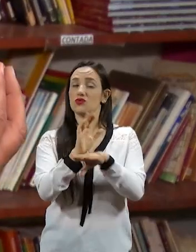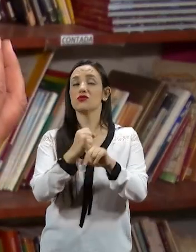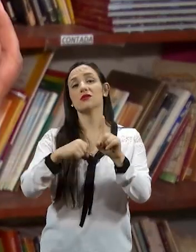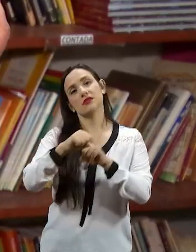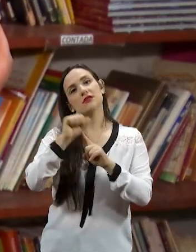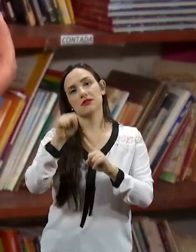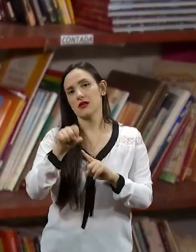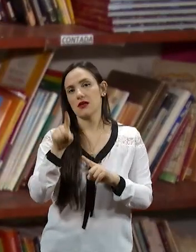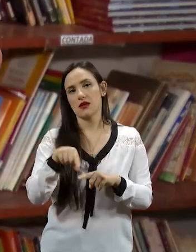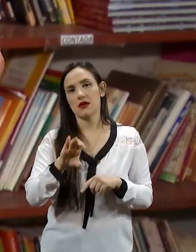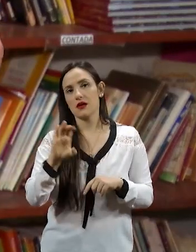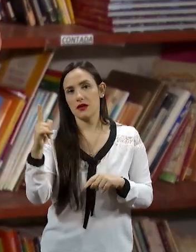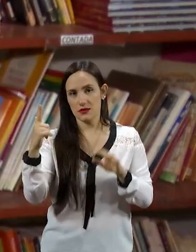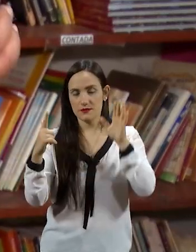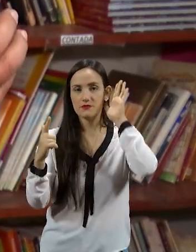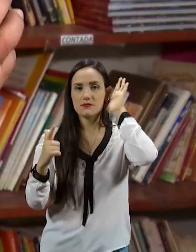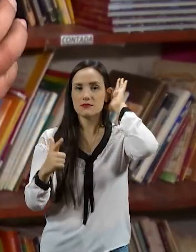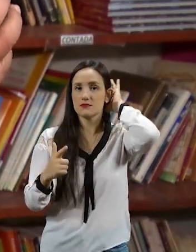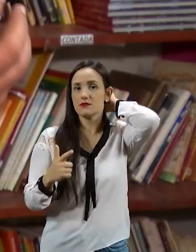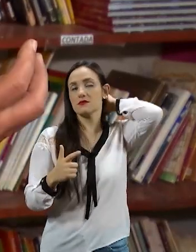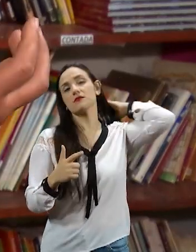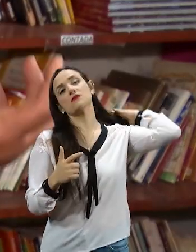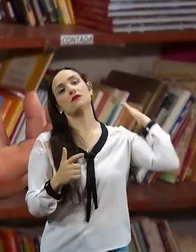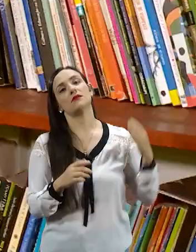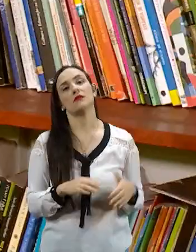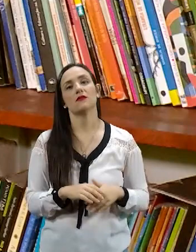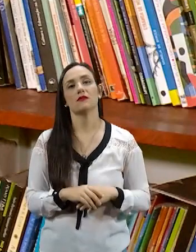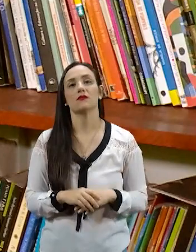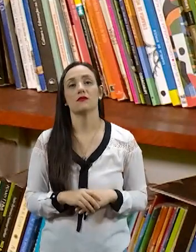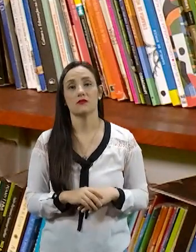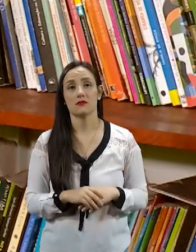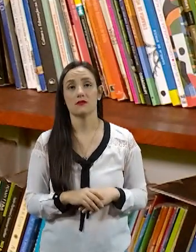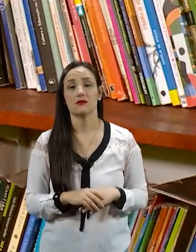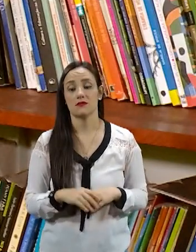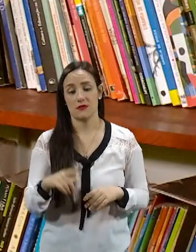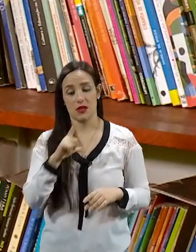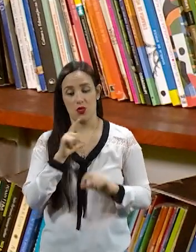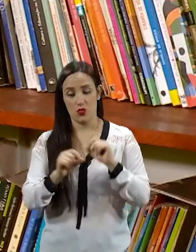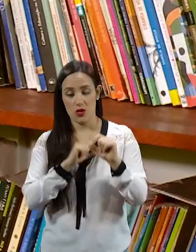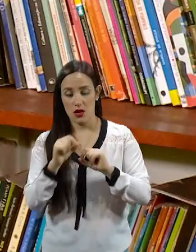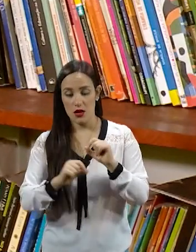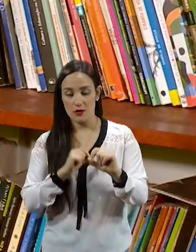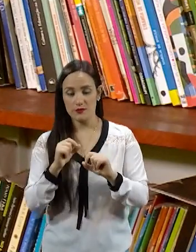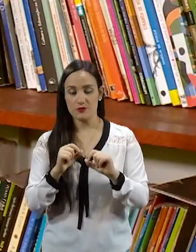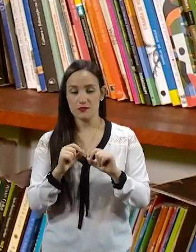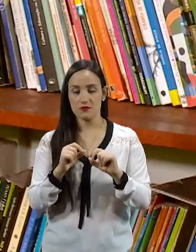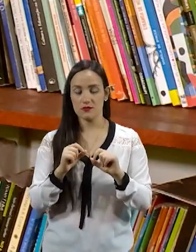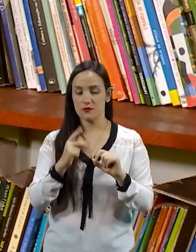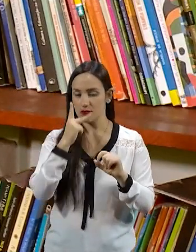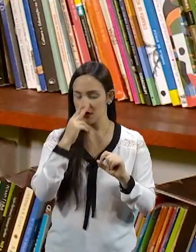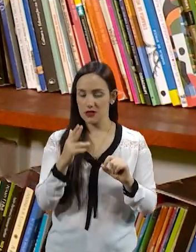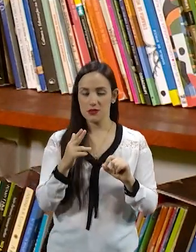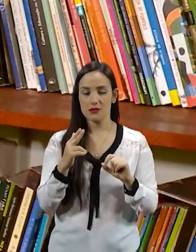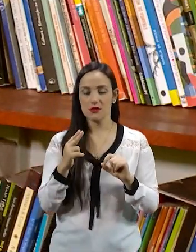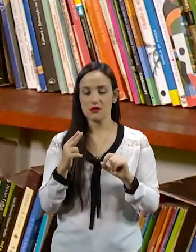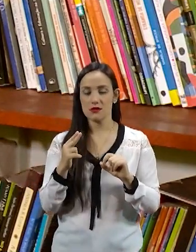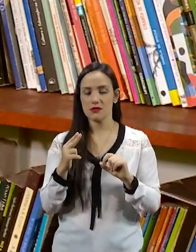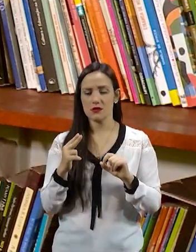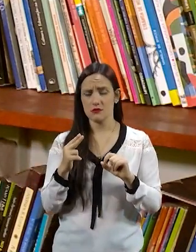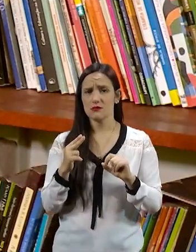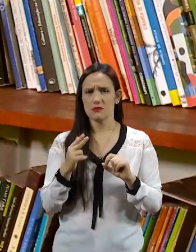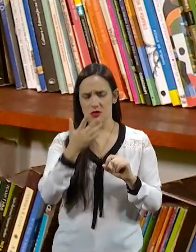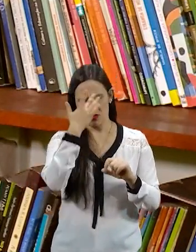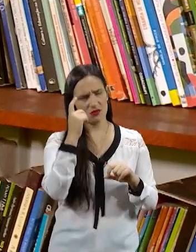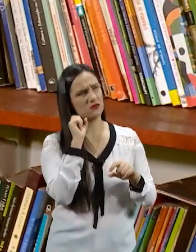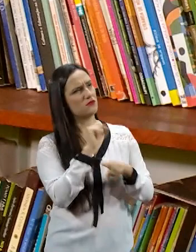sociedade. A arte, como crítica também, ela também estabelece relações que se comunicam no